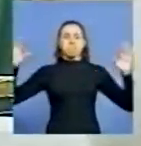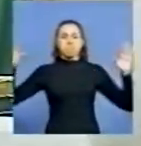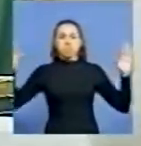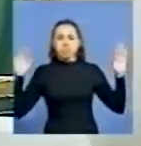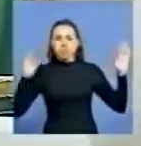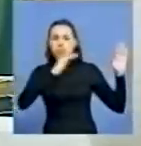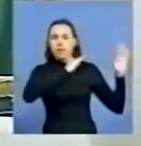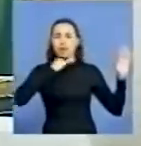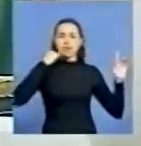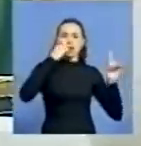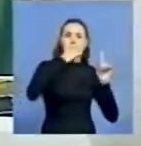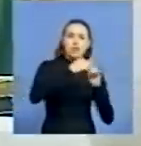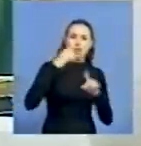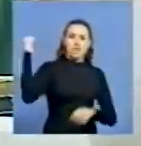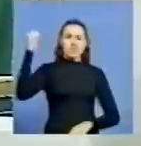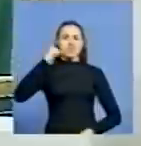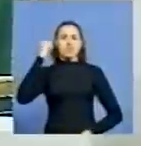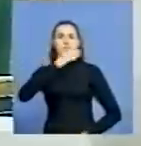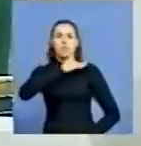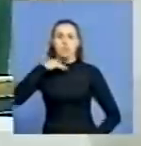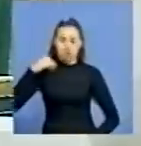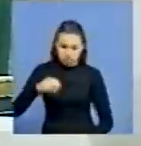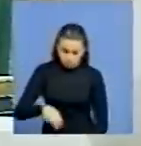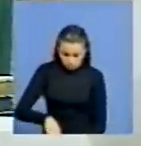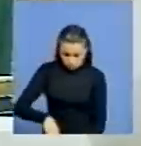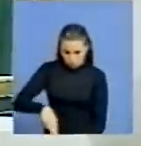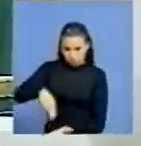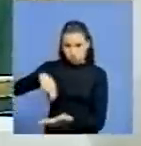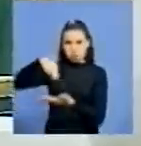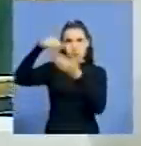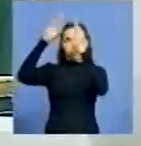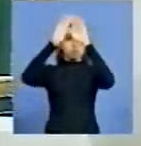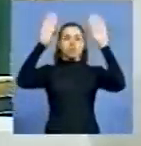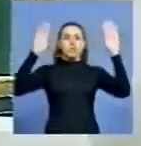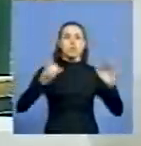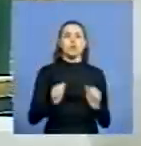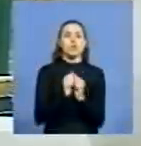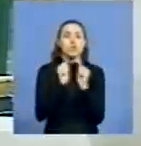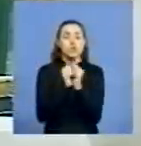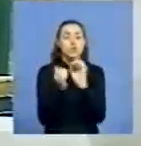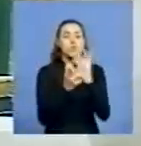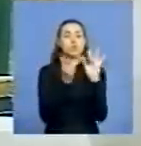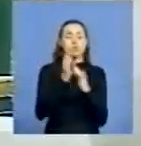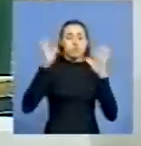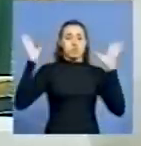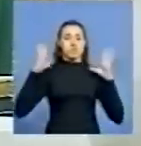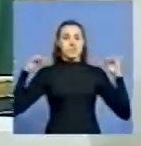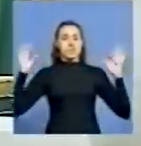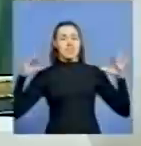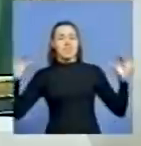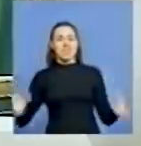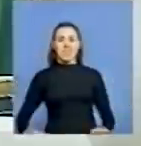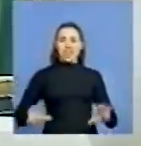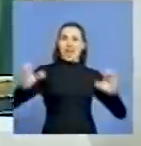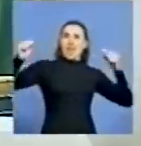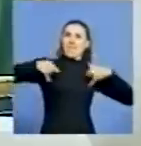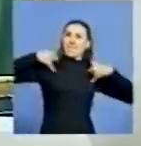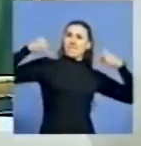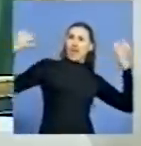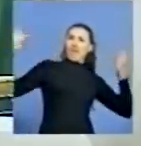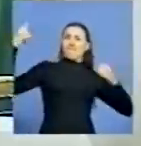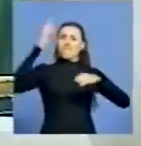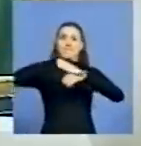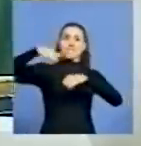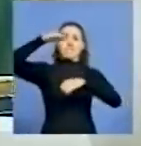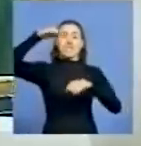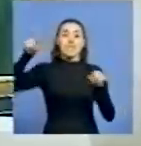paixão, a fim de vencer a morte e manifestar a ressurreição. Por ele, os anjos celebram vossa